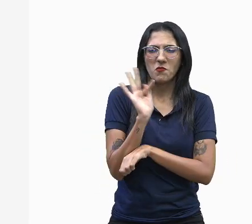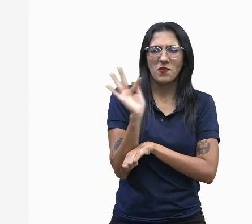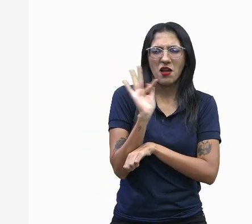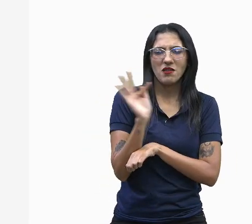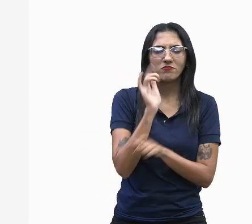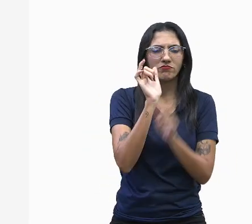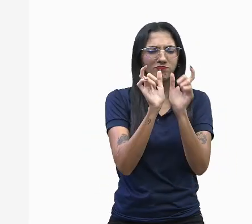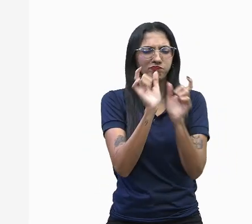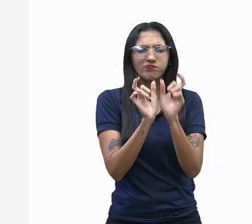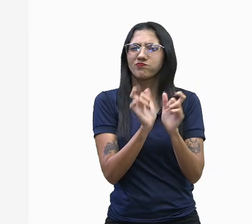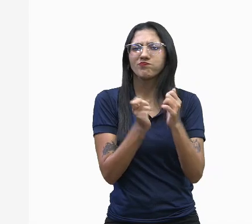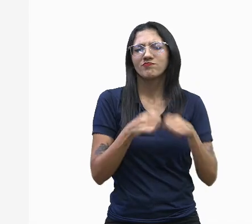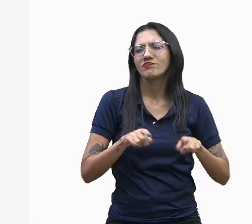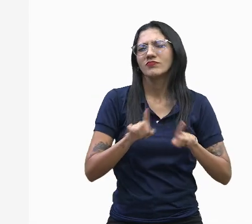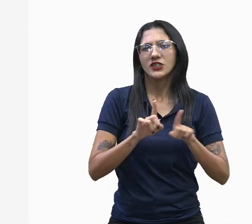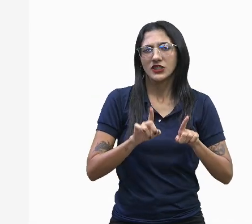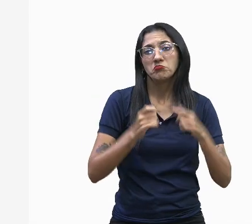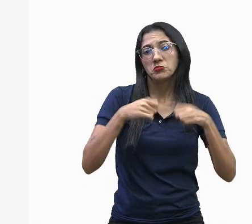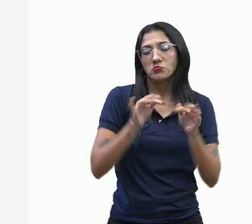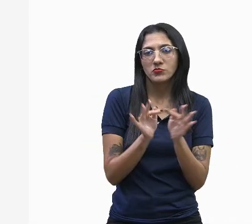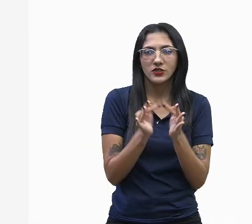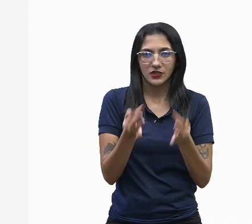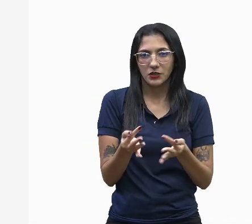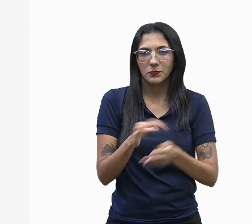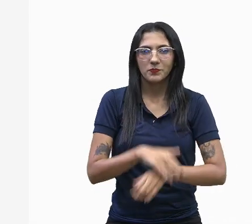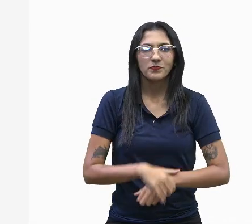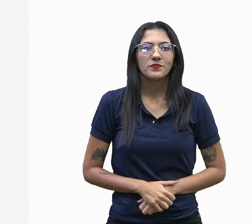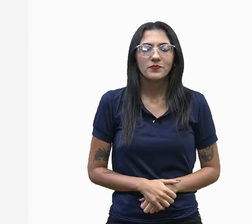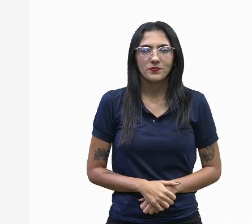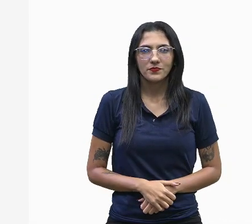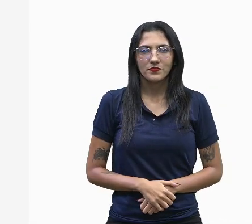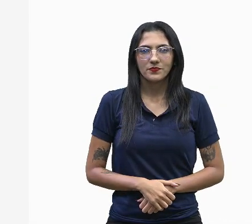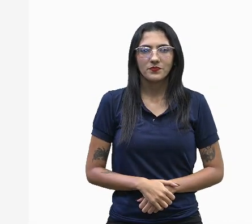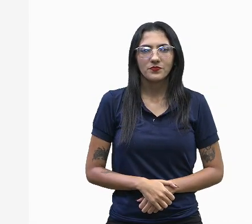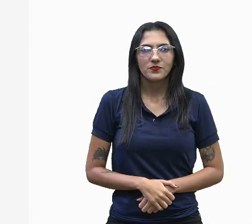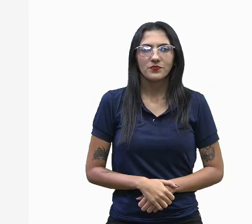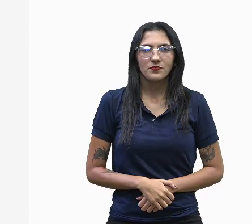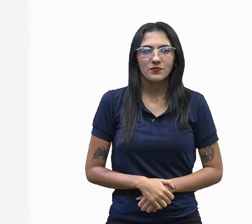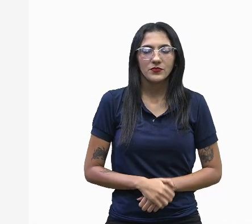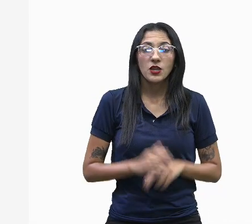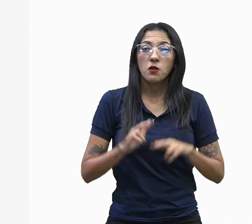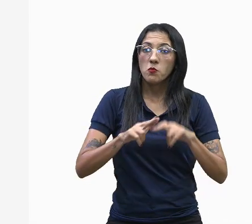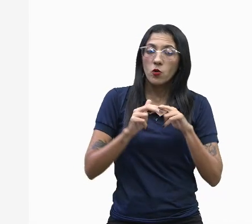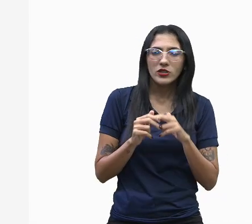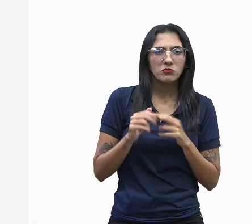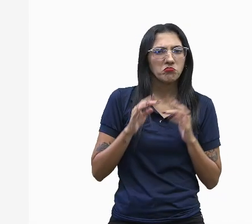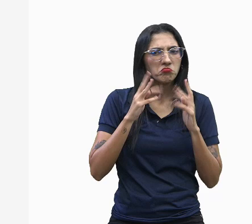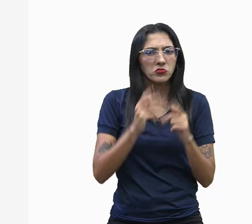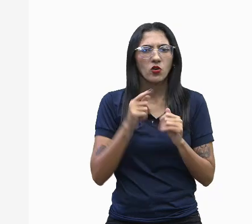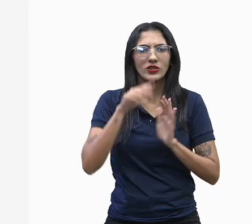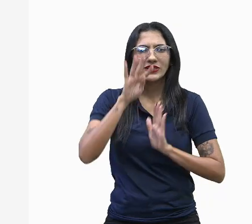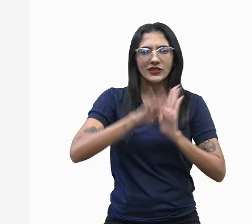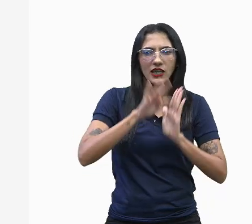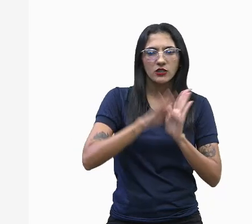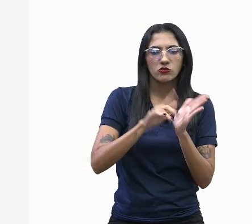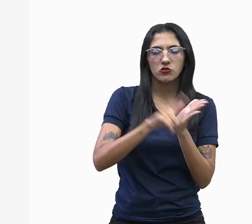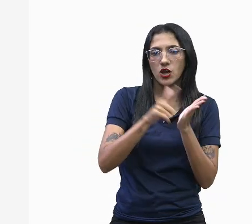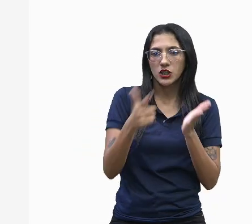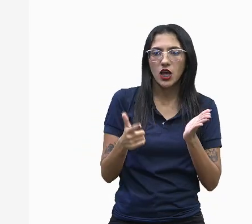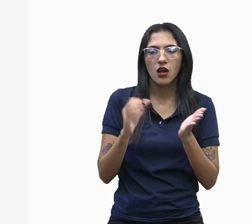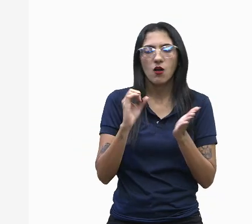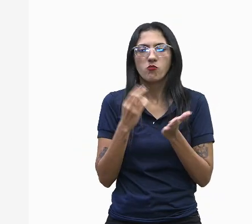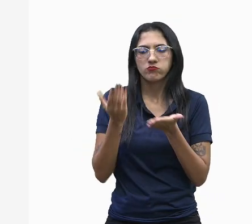das palavras, né? Então, continuando, por isso que todo texto presente nos jornais ou nas